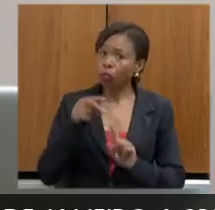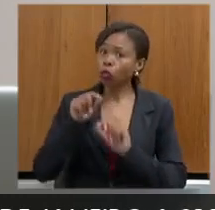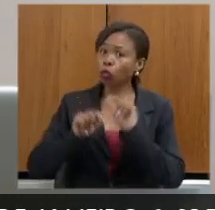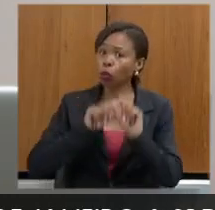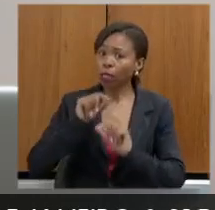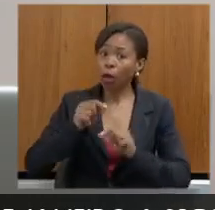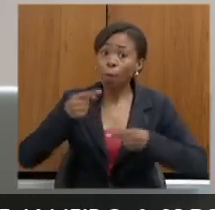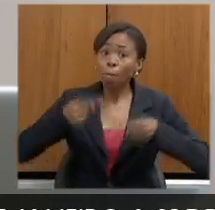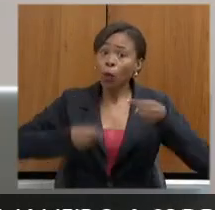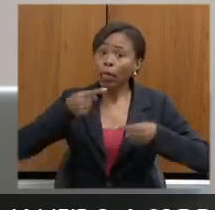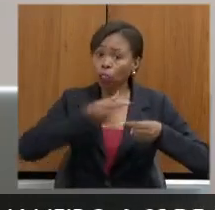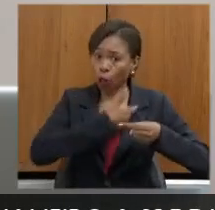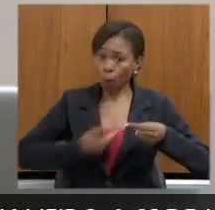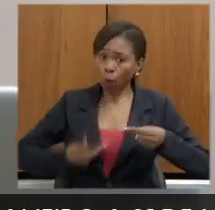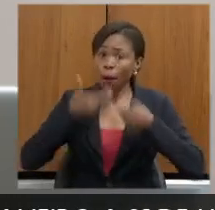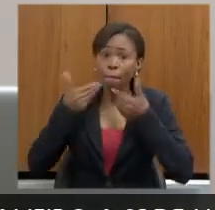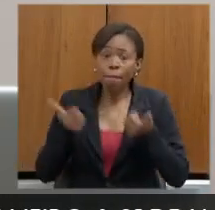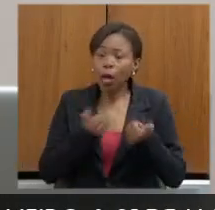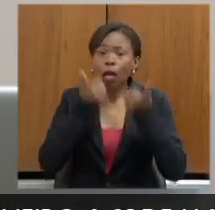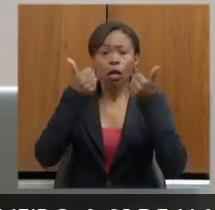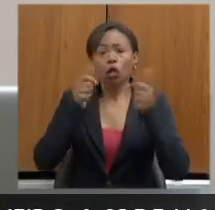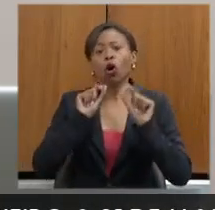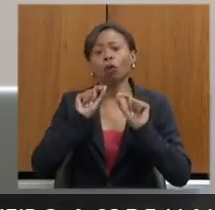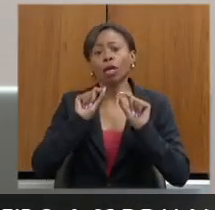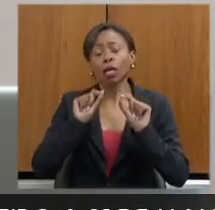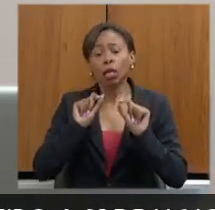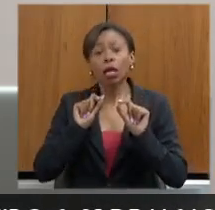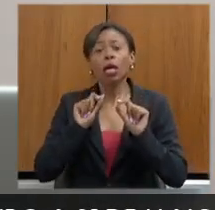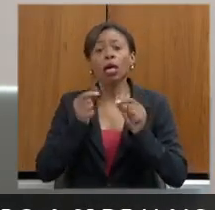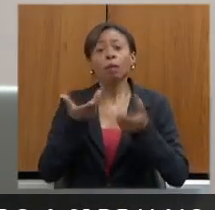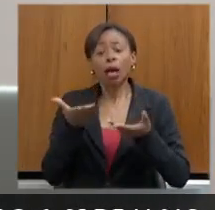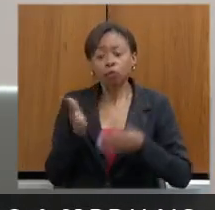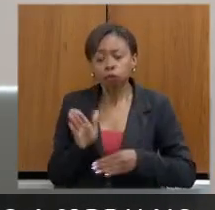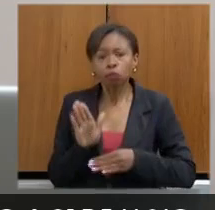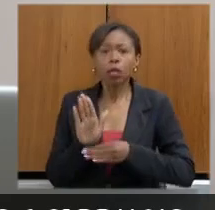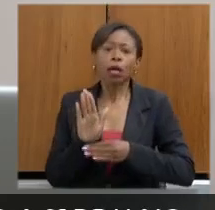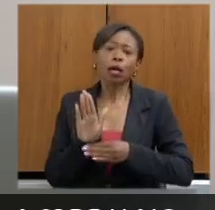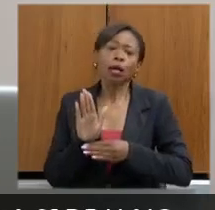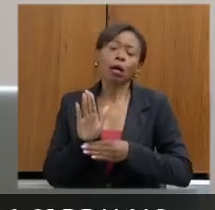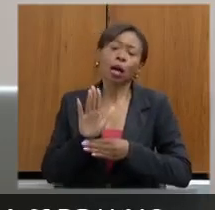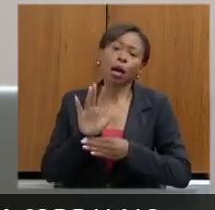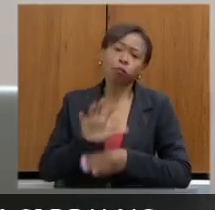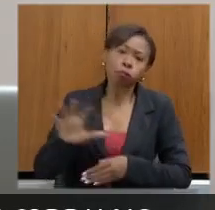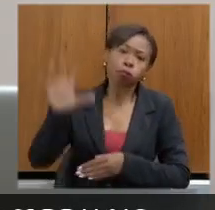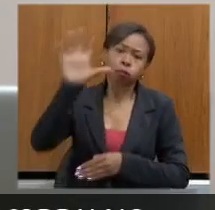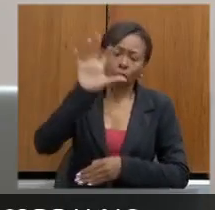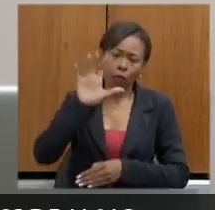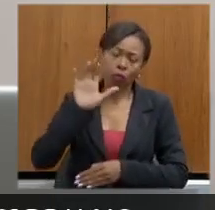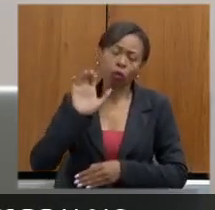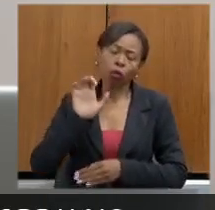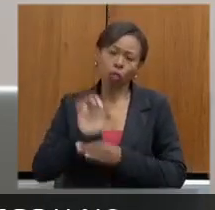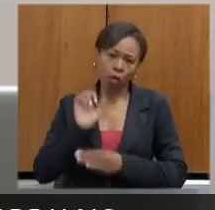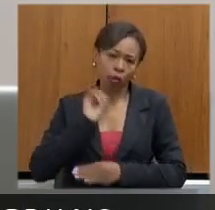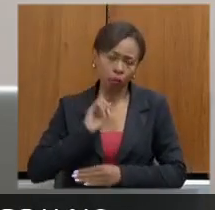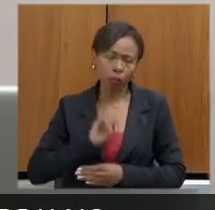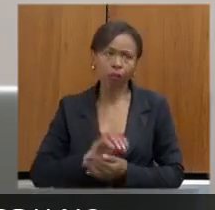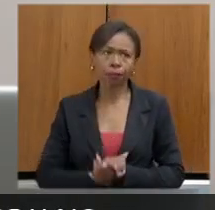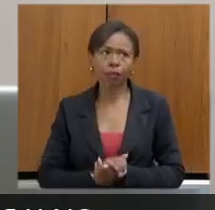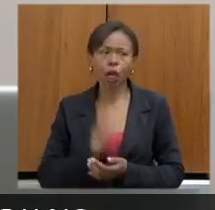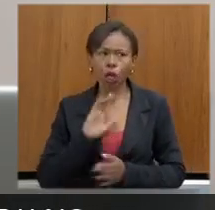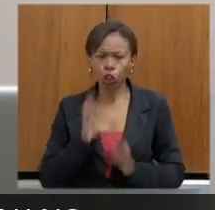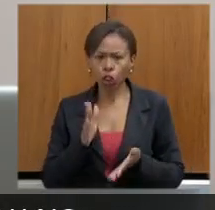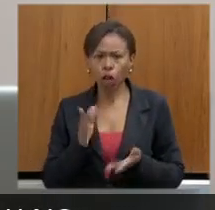política pública para atender geograficamente Miguel estado eu estive lá com o Coronel